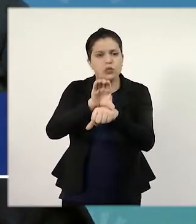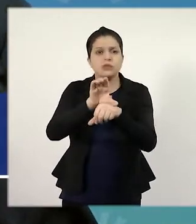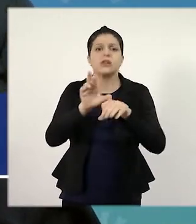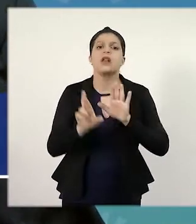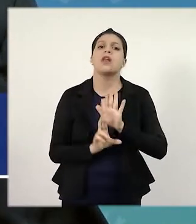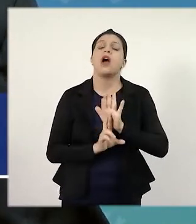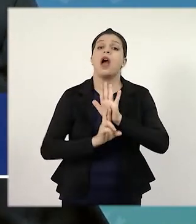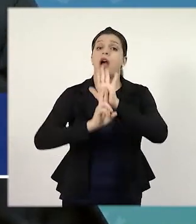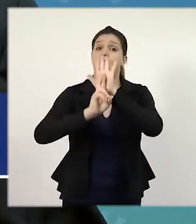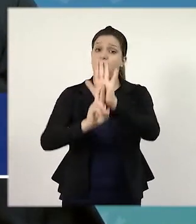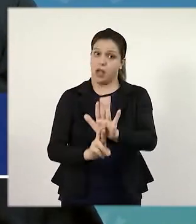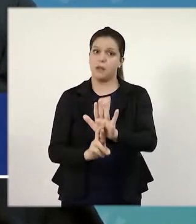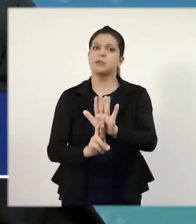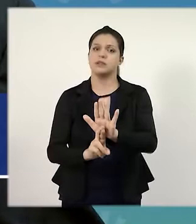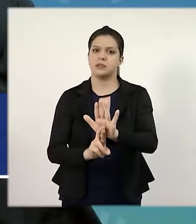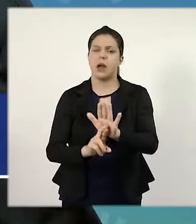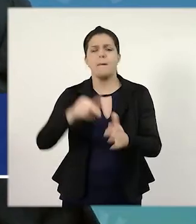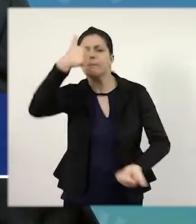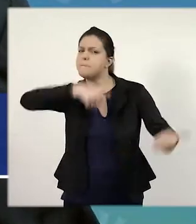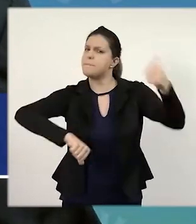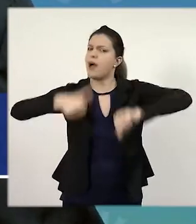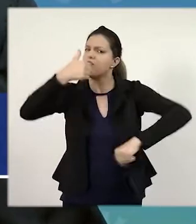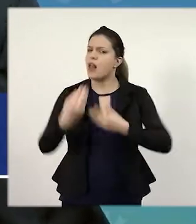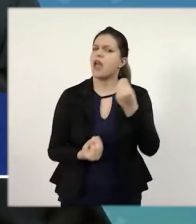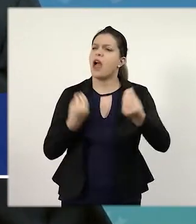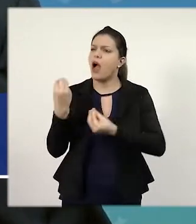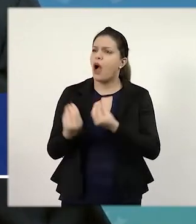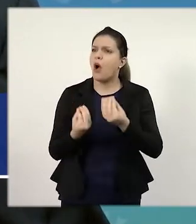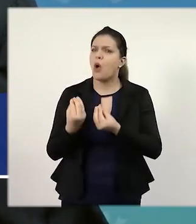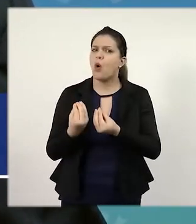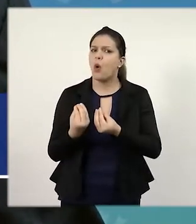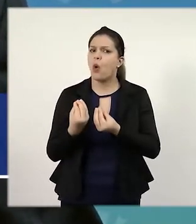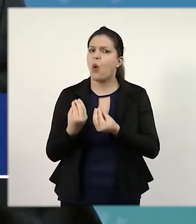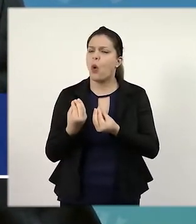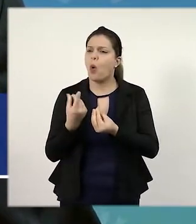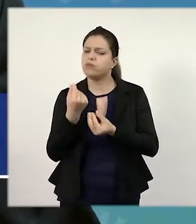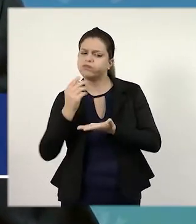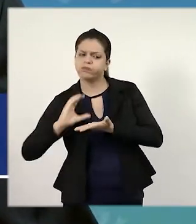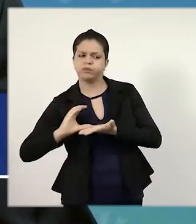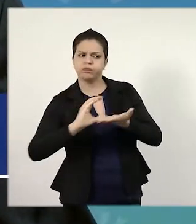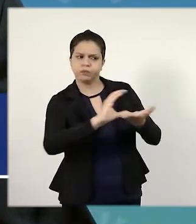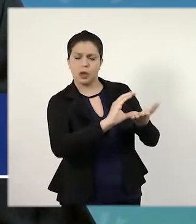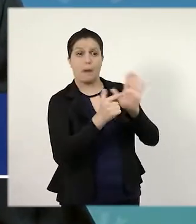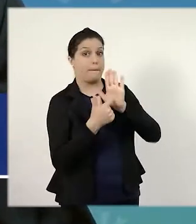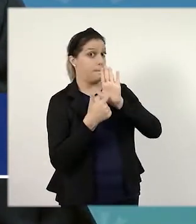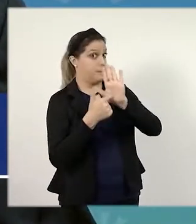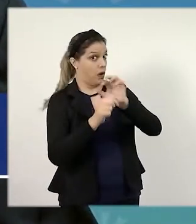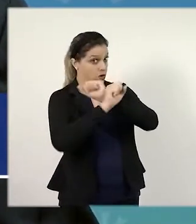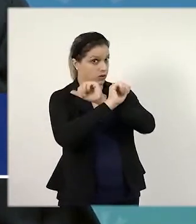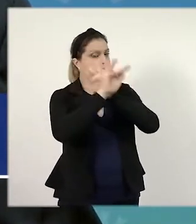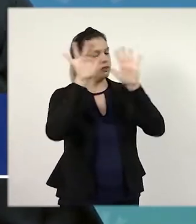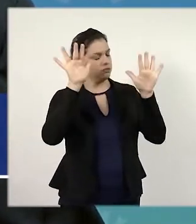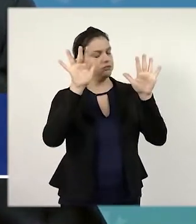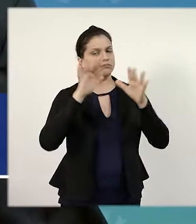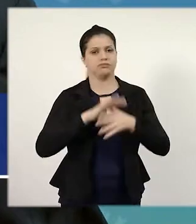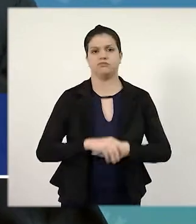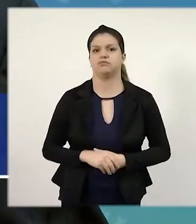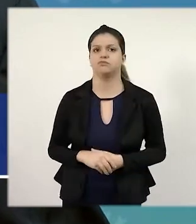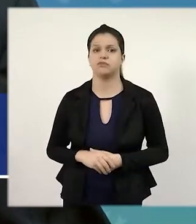poderes públicos, para avaliar constantemente a aplicação desses recursos, fazendo com que a transparência, a